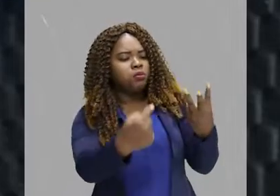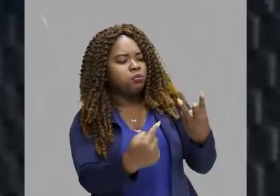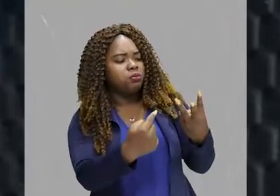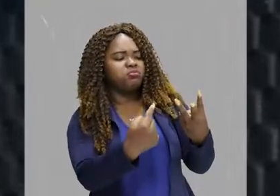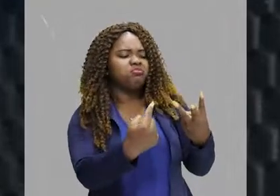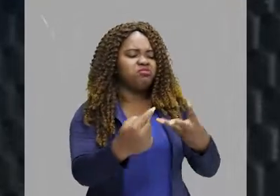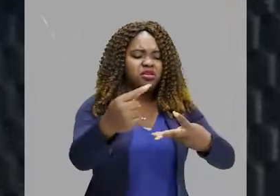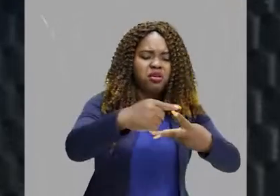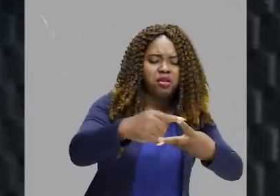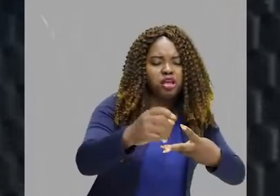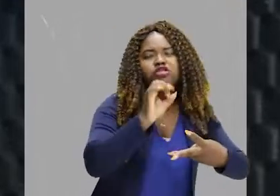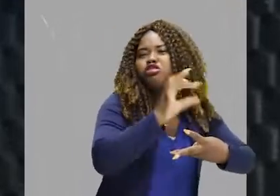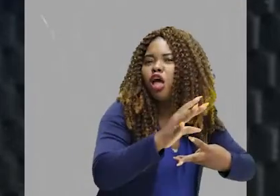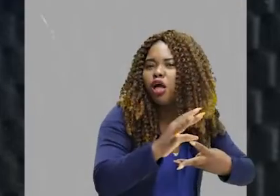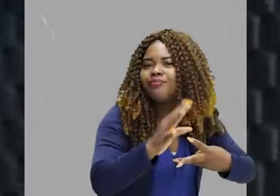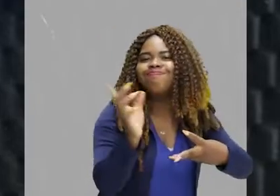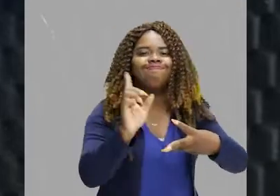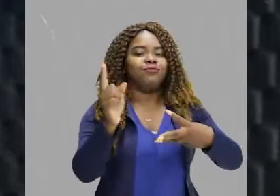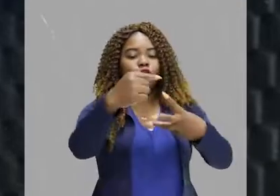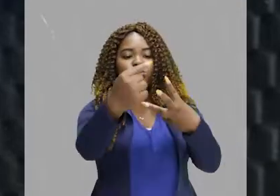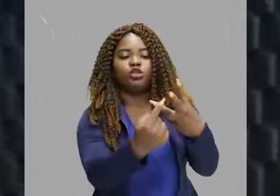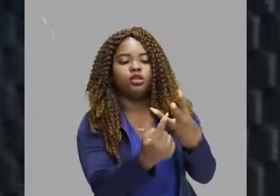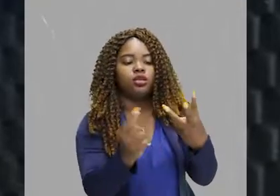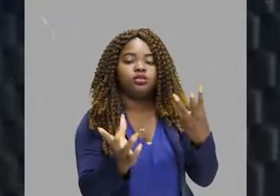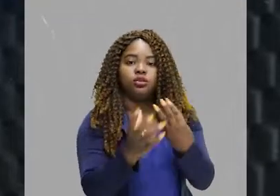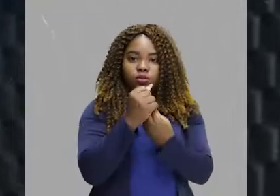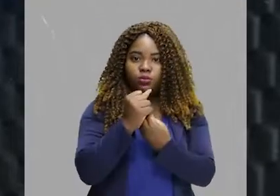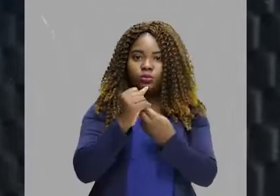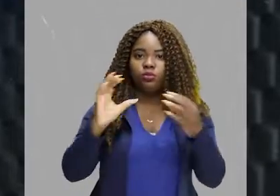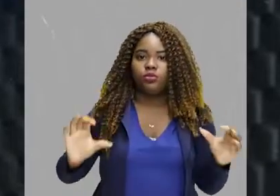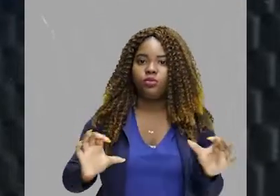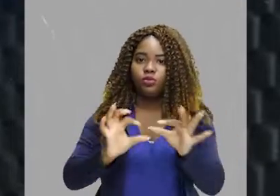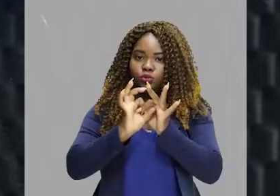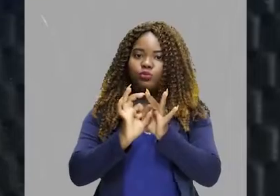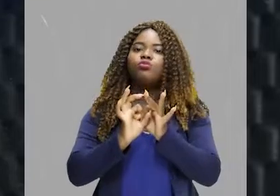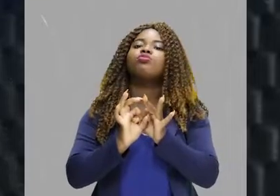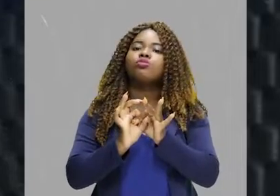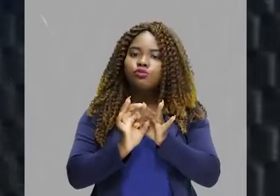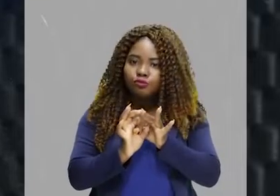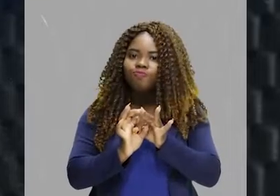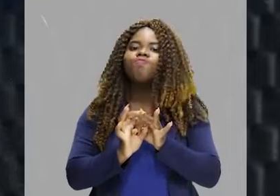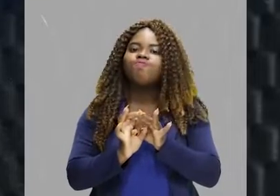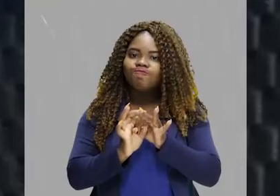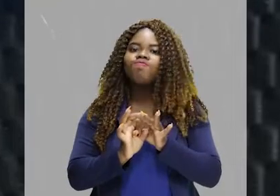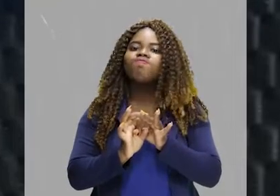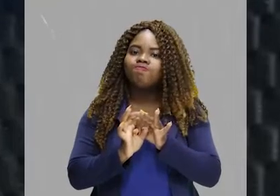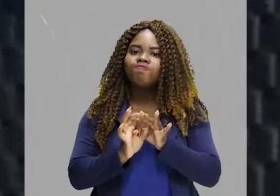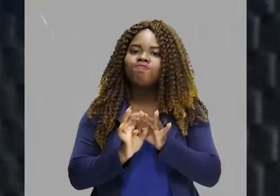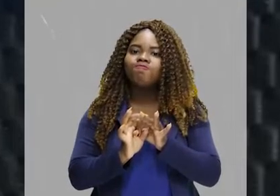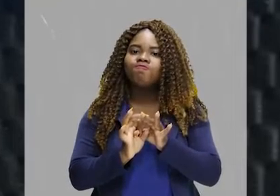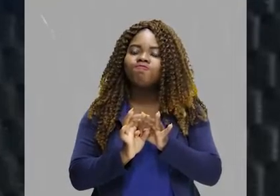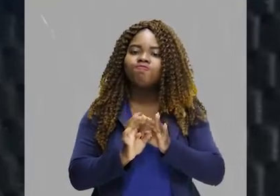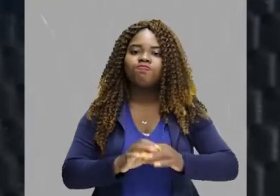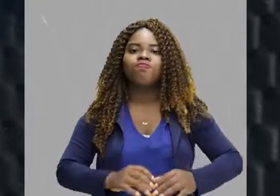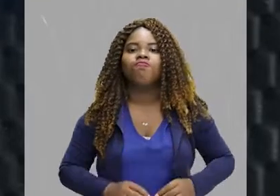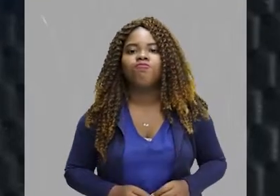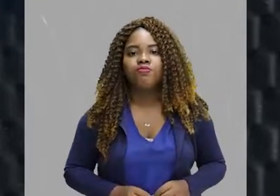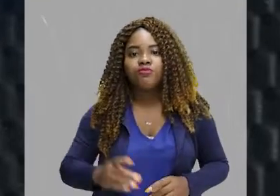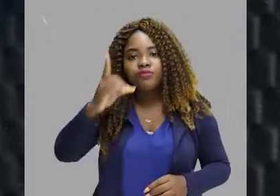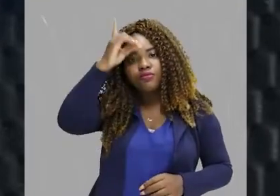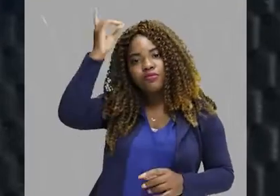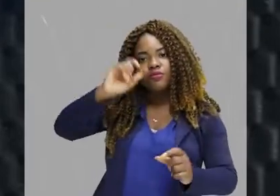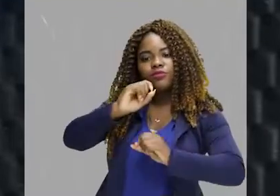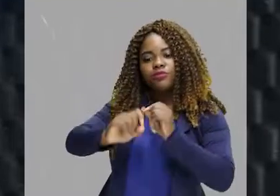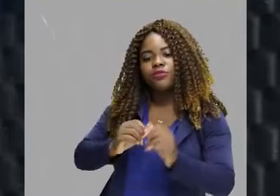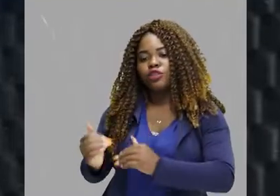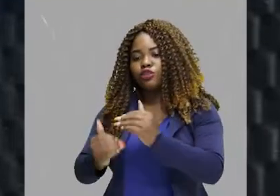um deles. Os três precisam atuar de maneira conjunta para que a gente chegue à ideia de sustentabilidade ou